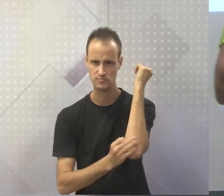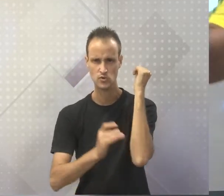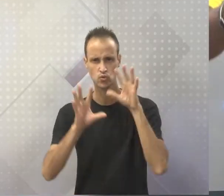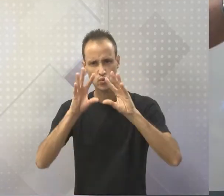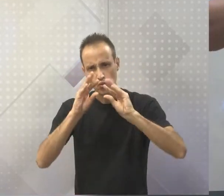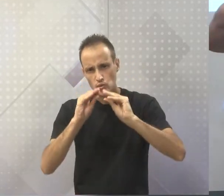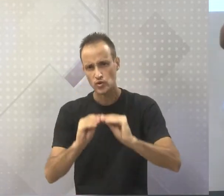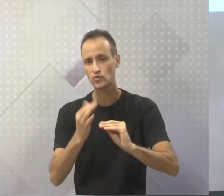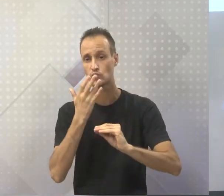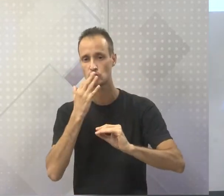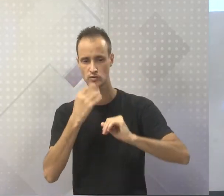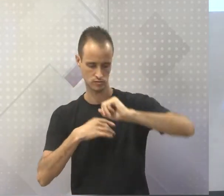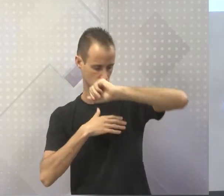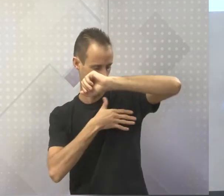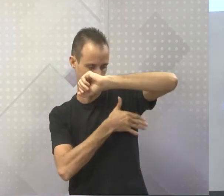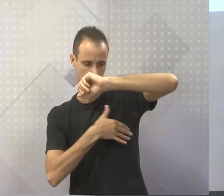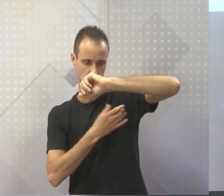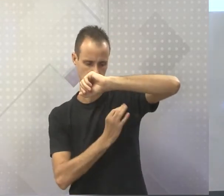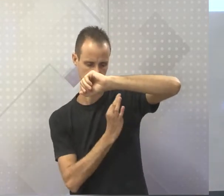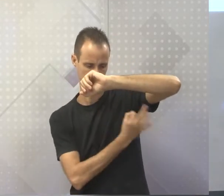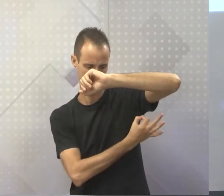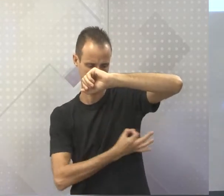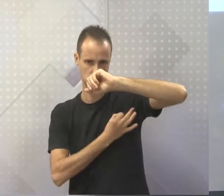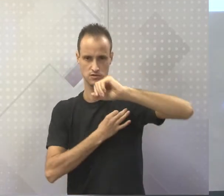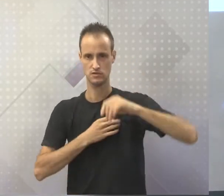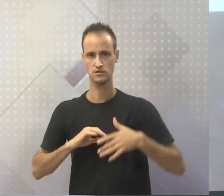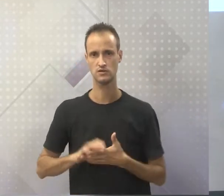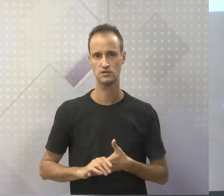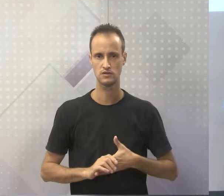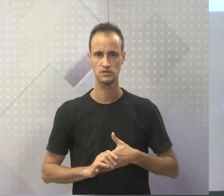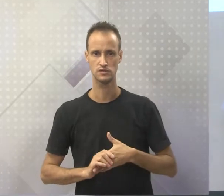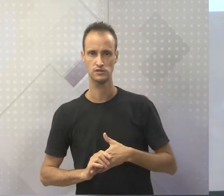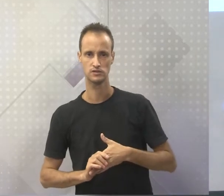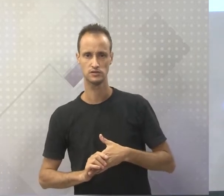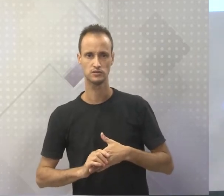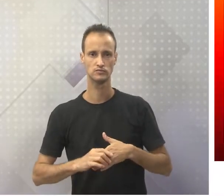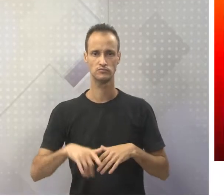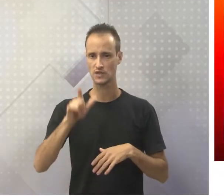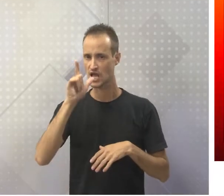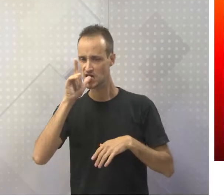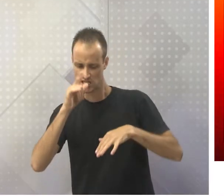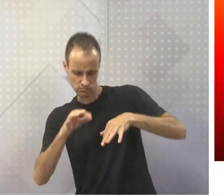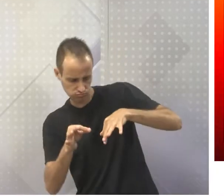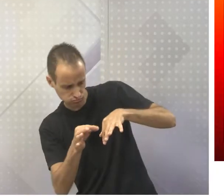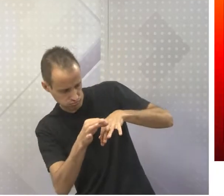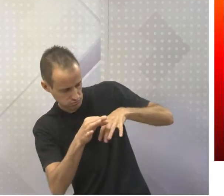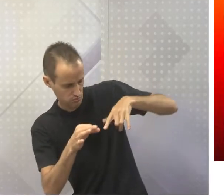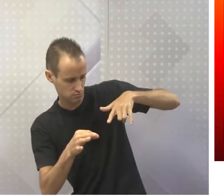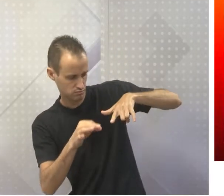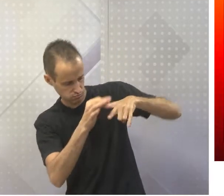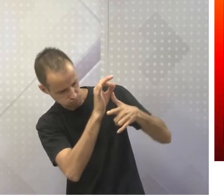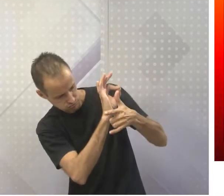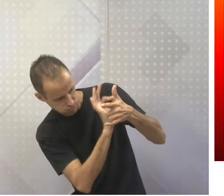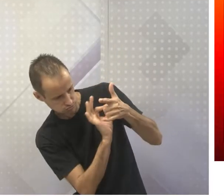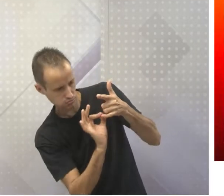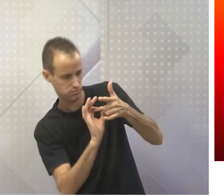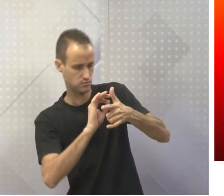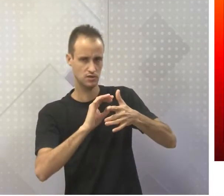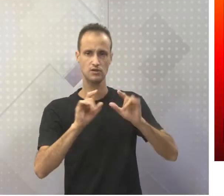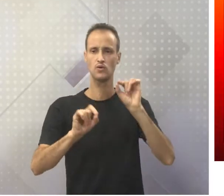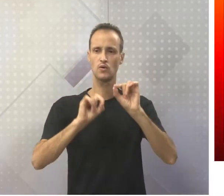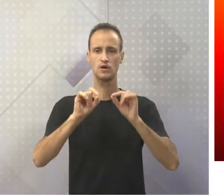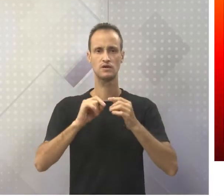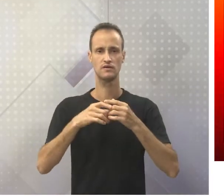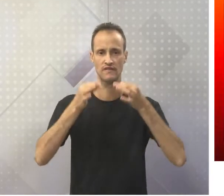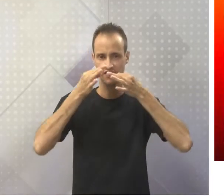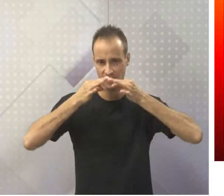escuro, aqui embaixo da axila, ó, aqui na virilha, bem escuro, né? Quando ele manda você levantar a